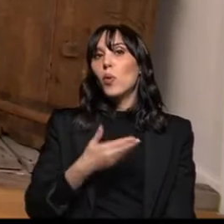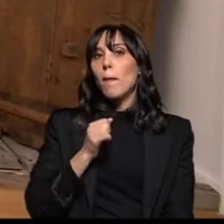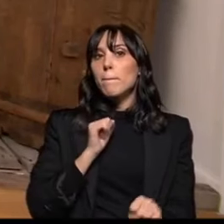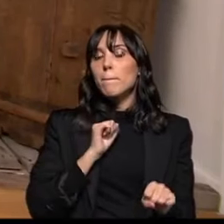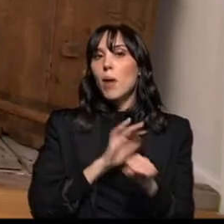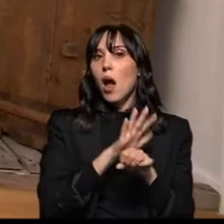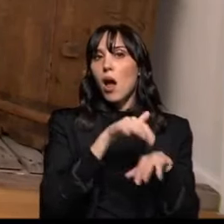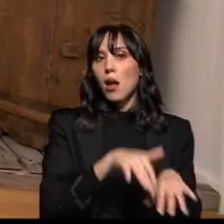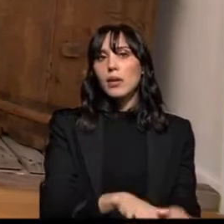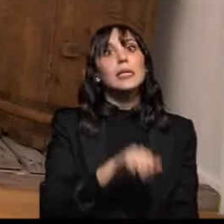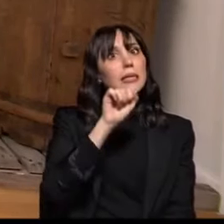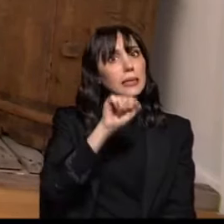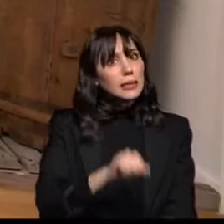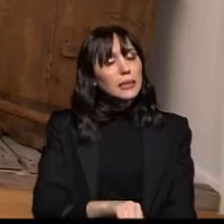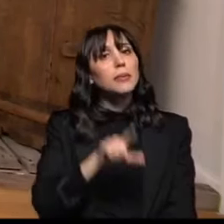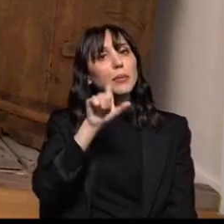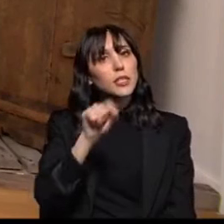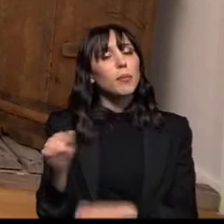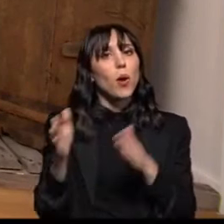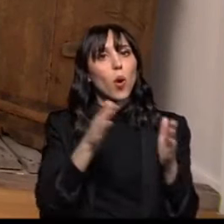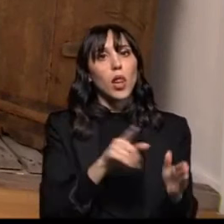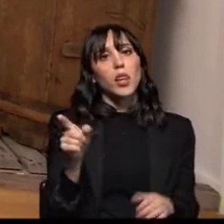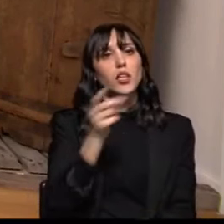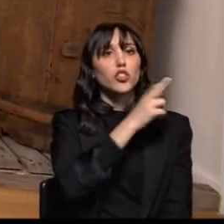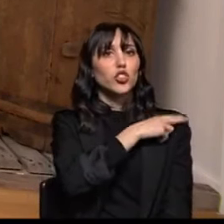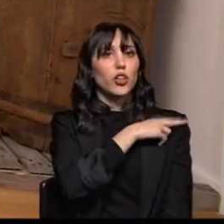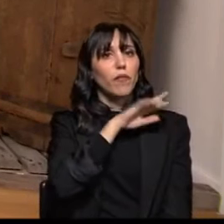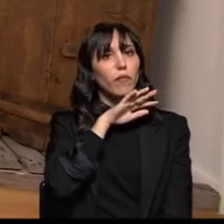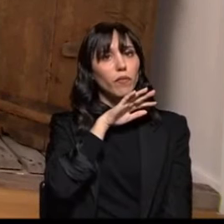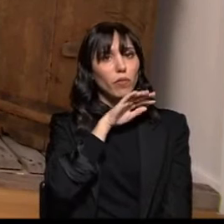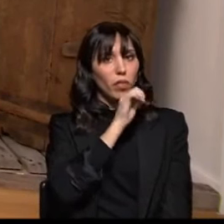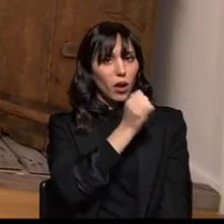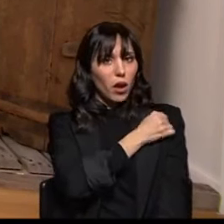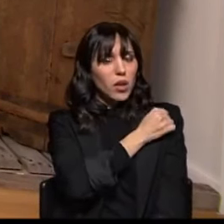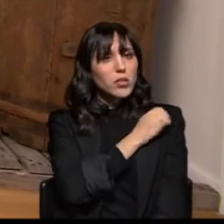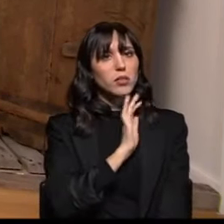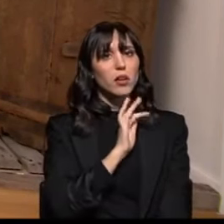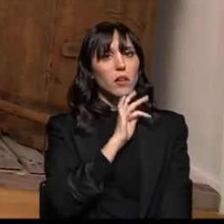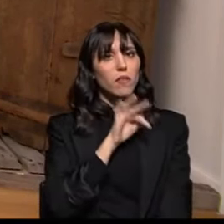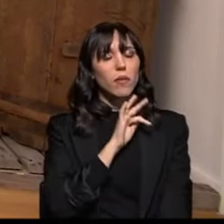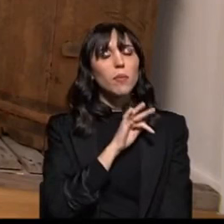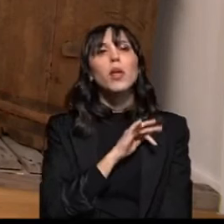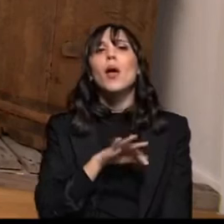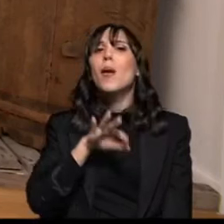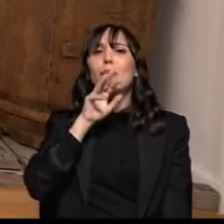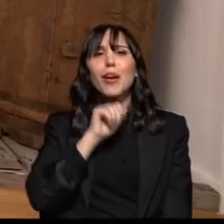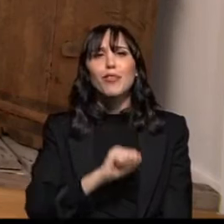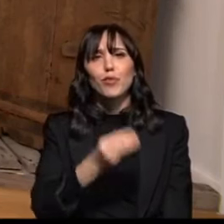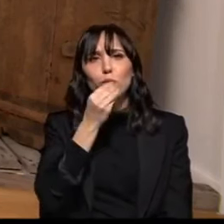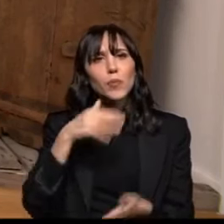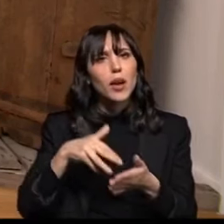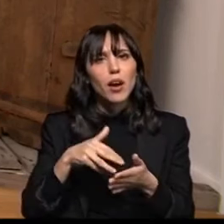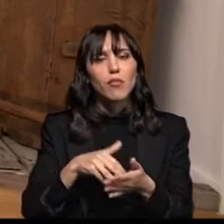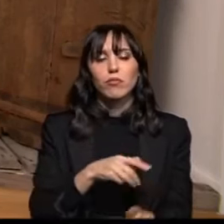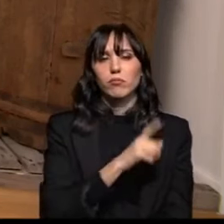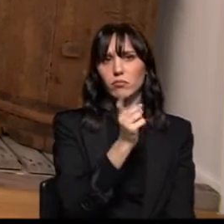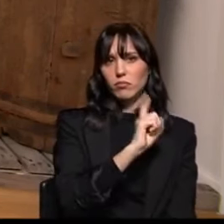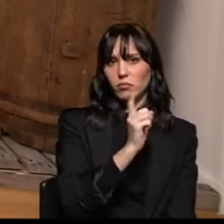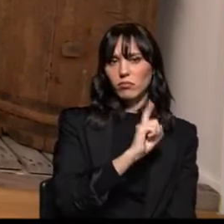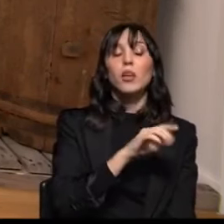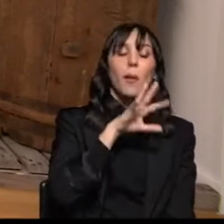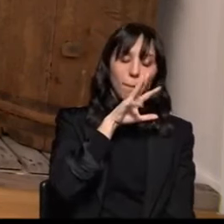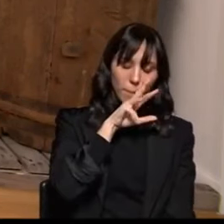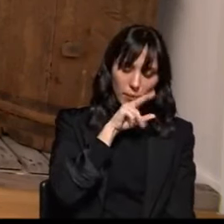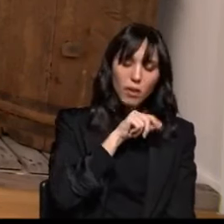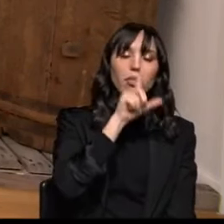só, por ser o chefe da casa. Ser o chefe da casa. Mesmo a sua mãe não comia com garfo? Não. Minha mãe também comia